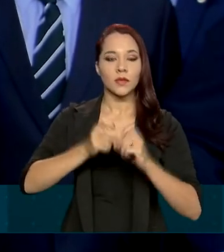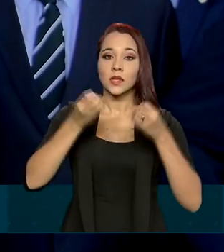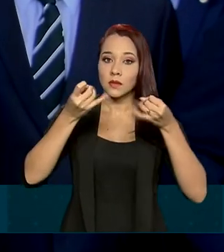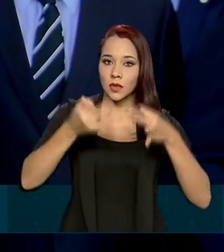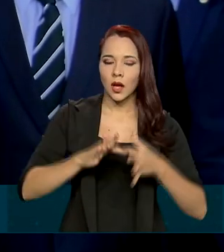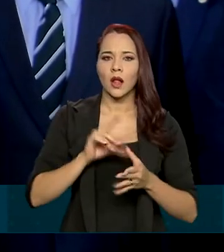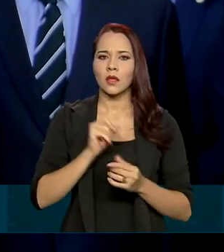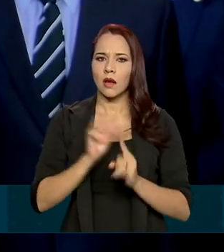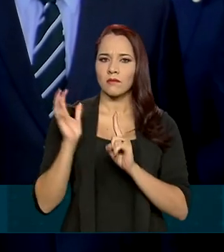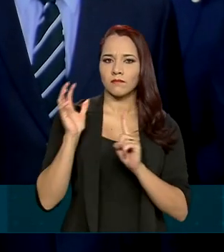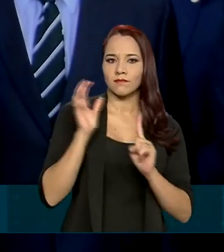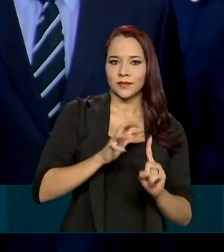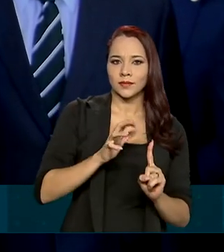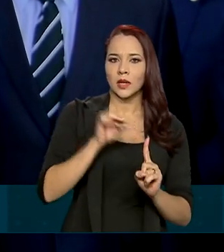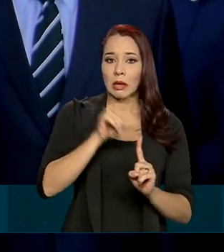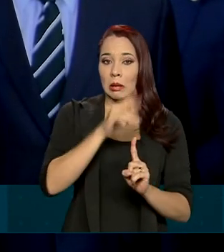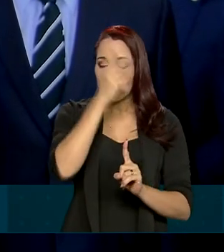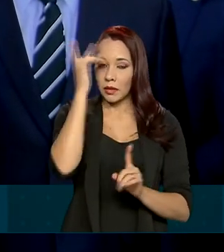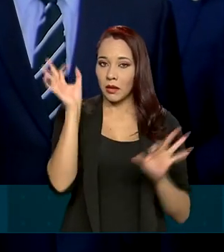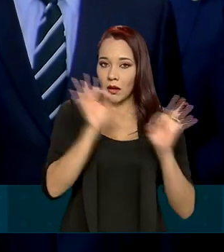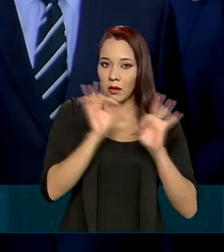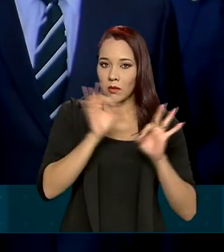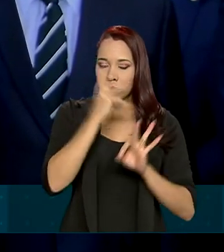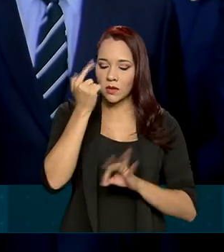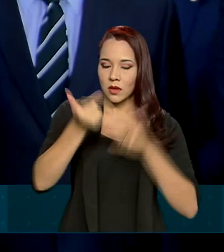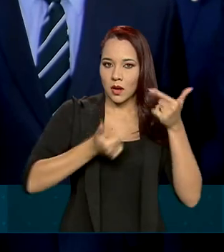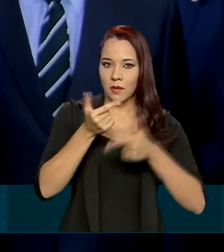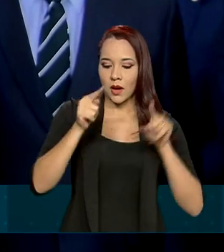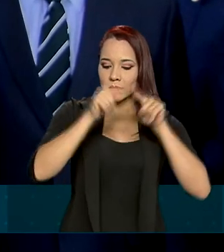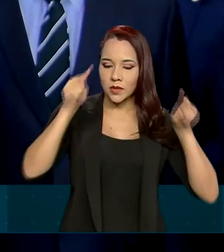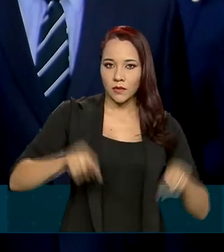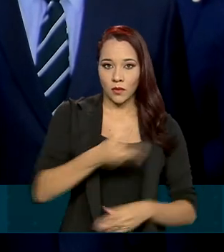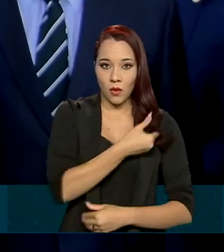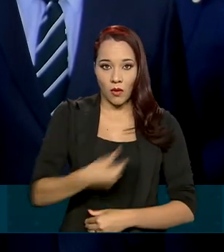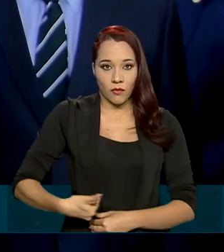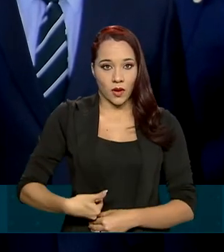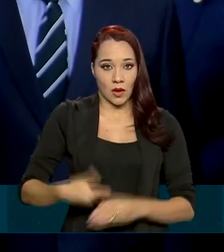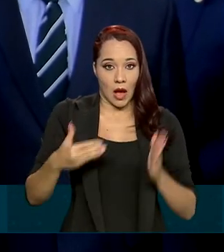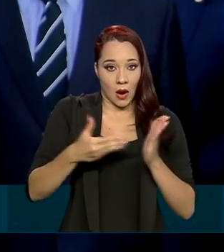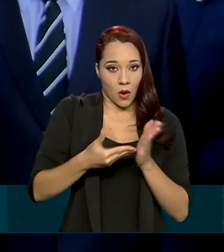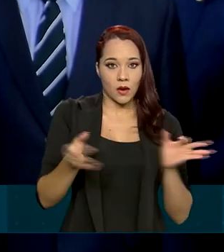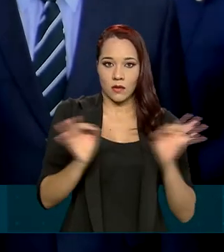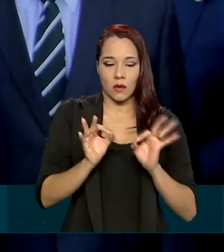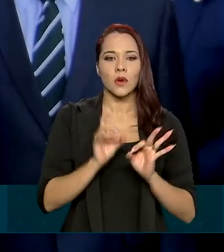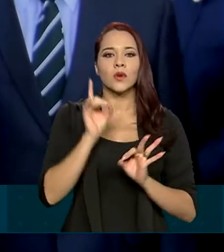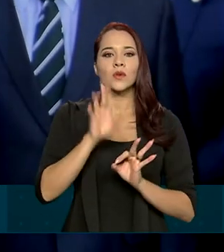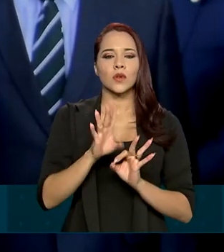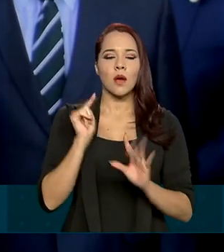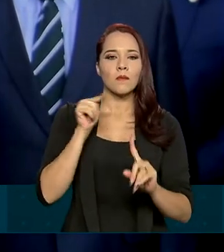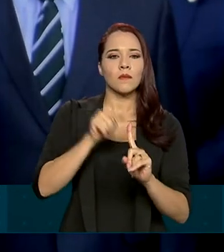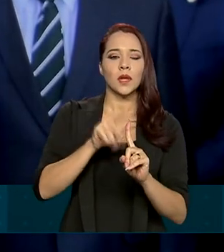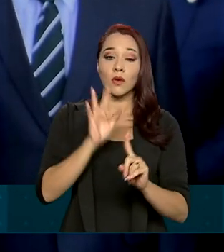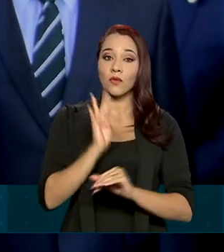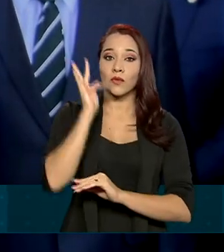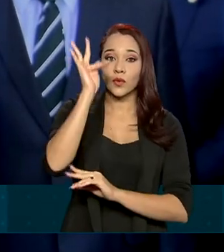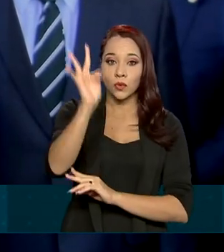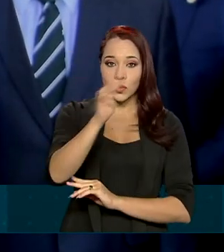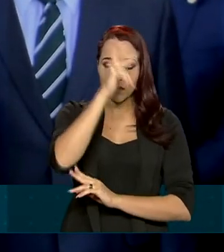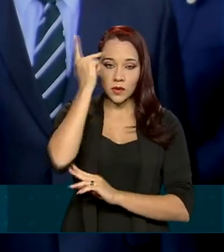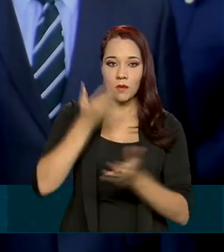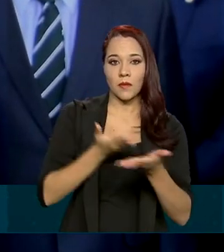não atingirá nenhum dos atuais servidores. Ela se aplicará apenas aos futuros servidores